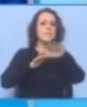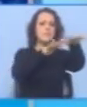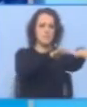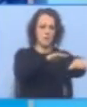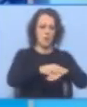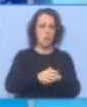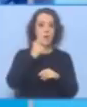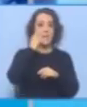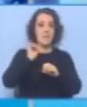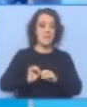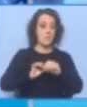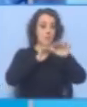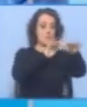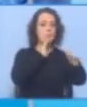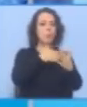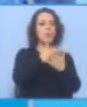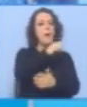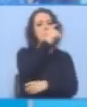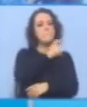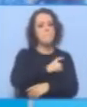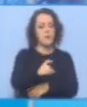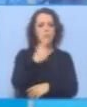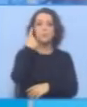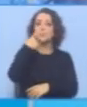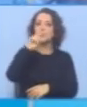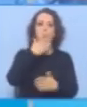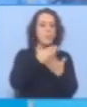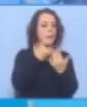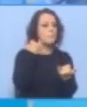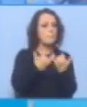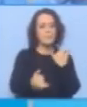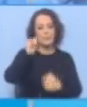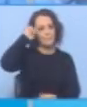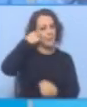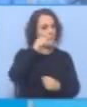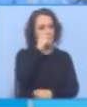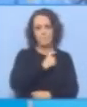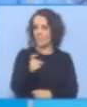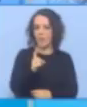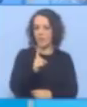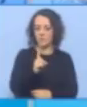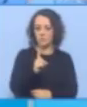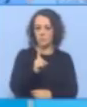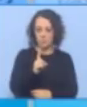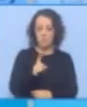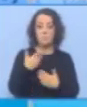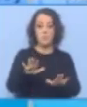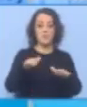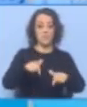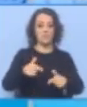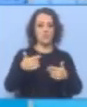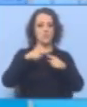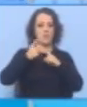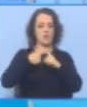como uma oportunidade para a paz, não é? Não uma ameaça, mas uma oportunidade para a paz. O que é certo é que durante este ano se reforçou uma